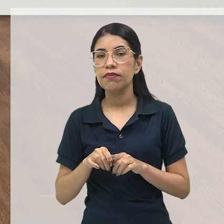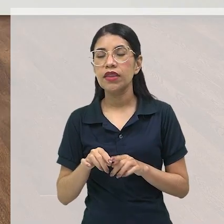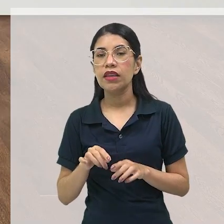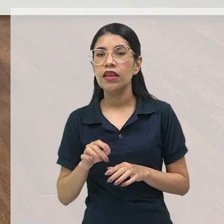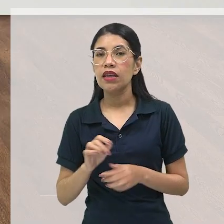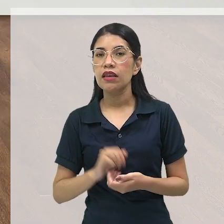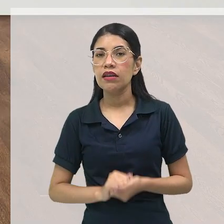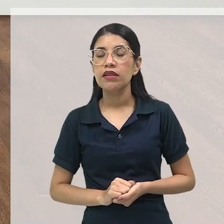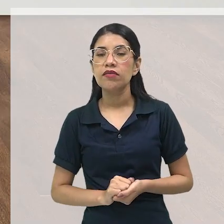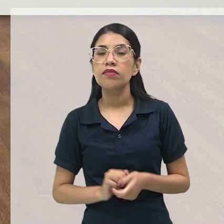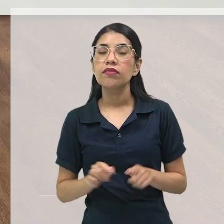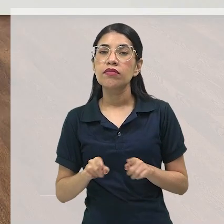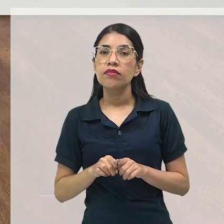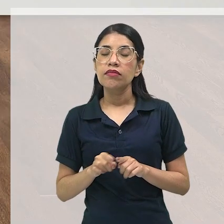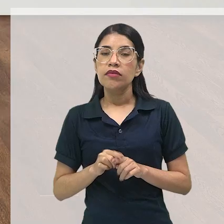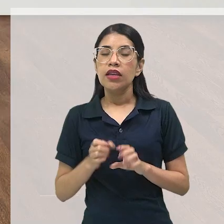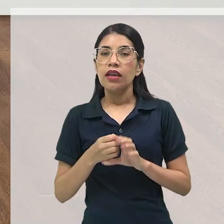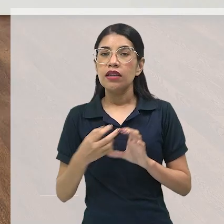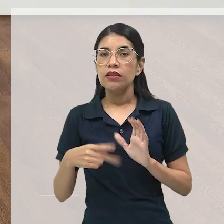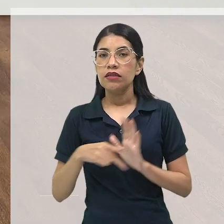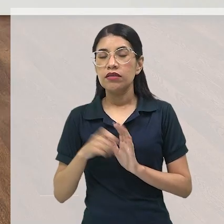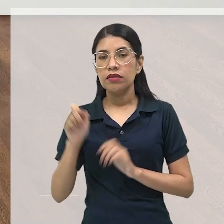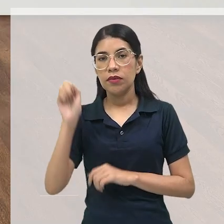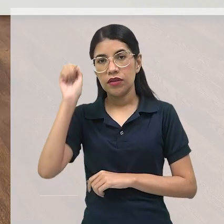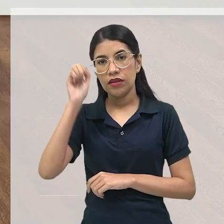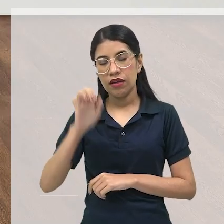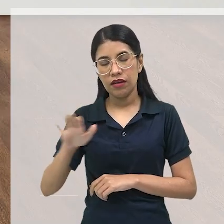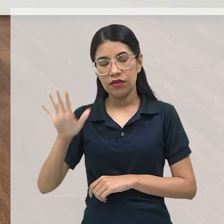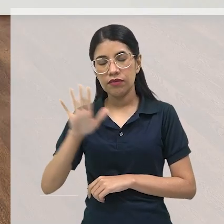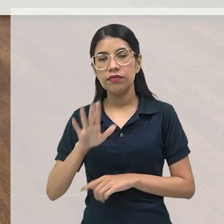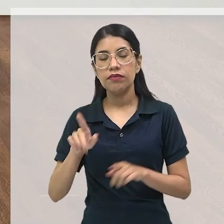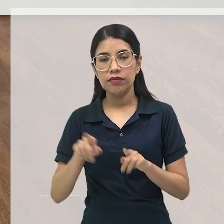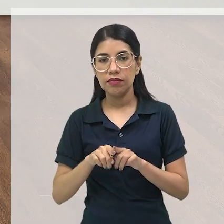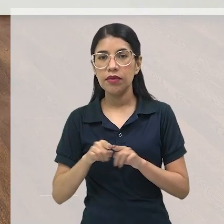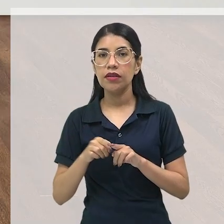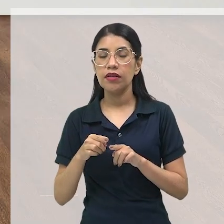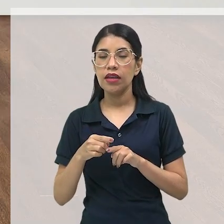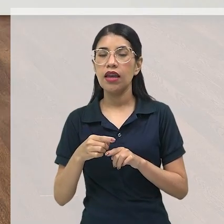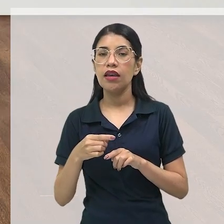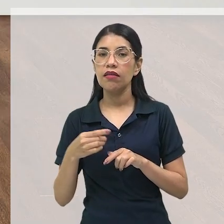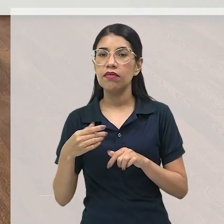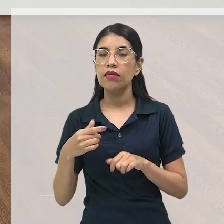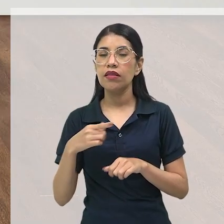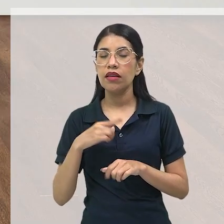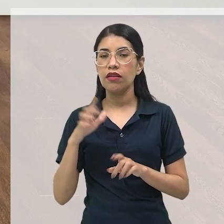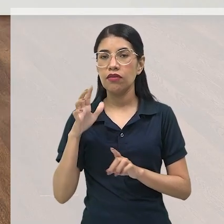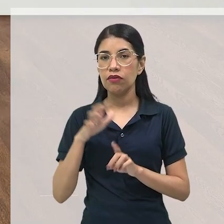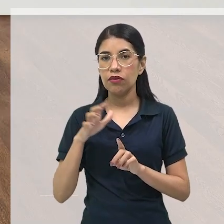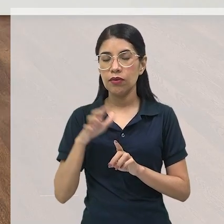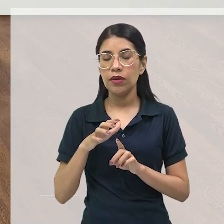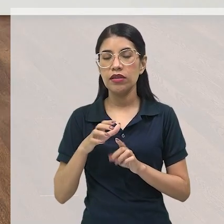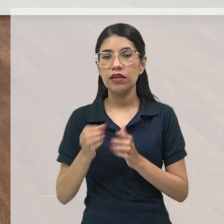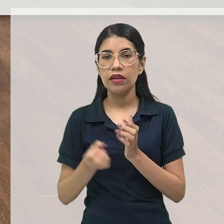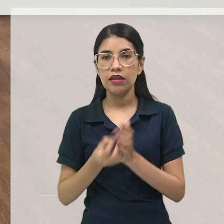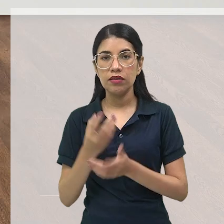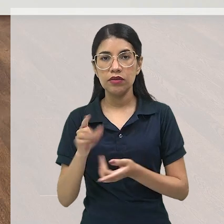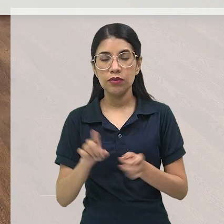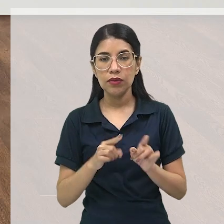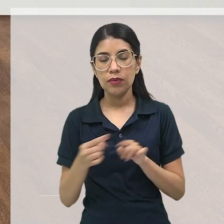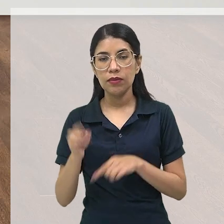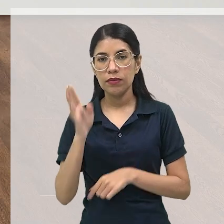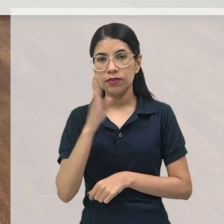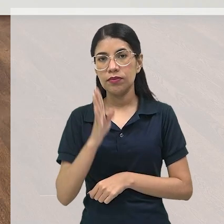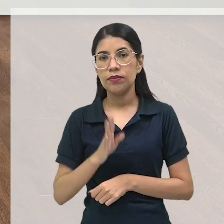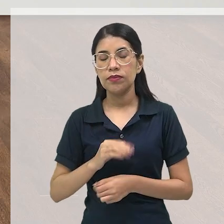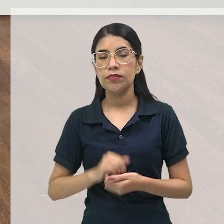da identidade europeia também fizeram parte do nosso processo de formação musical. E